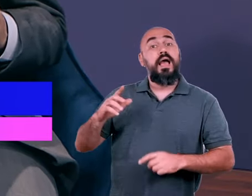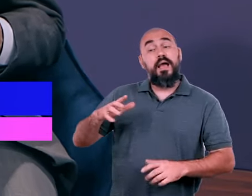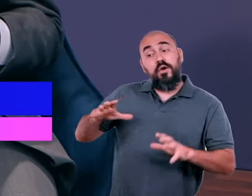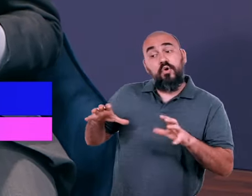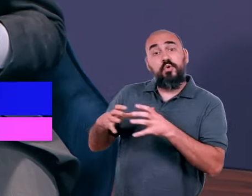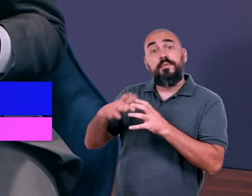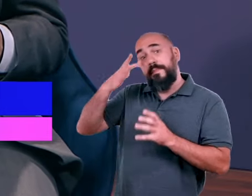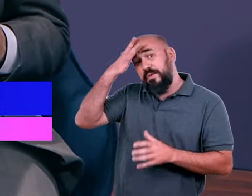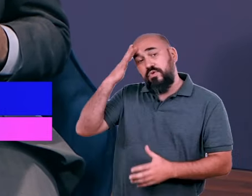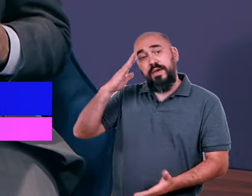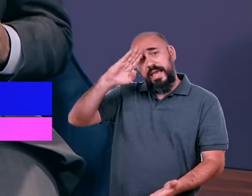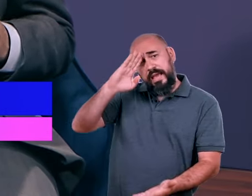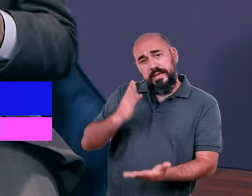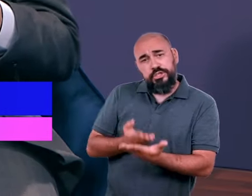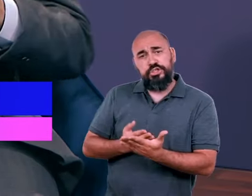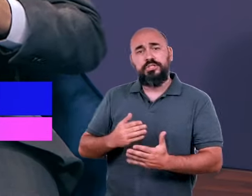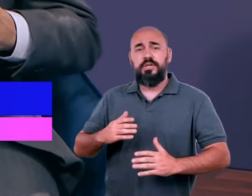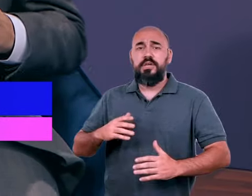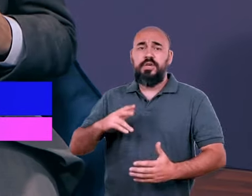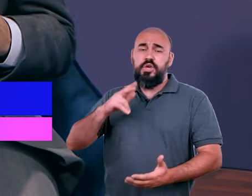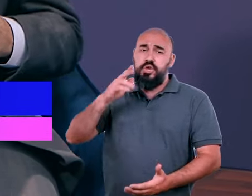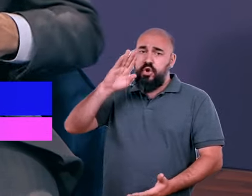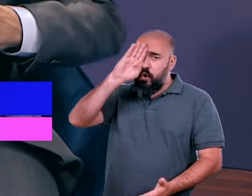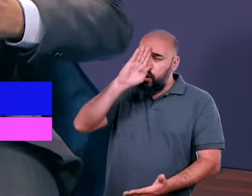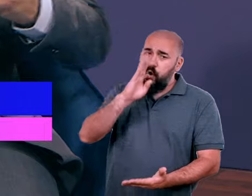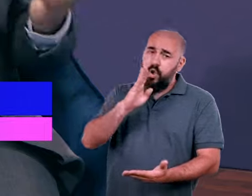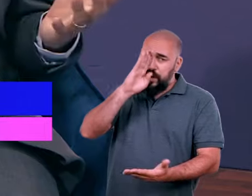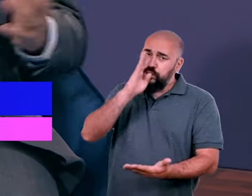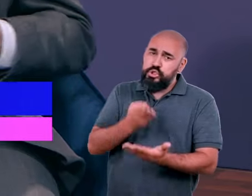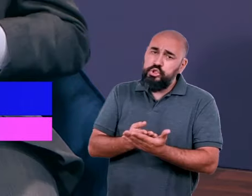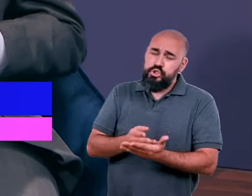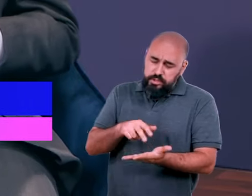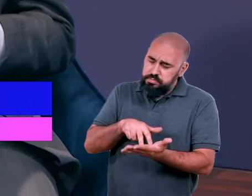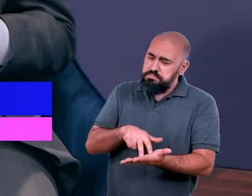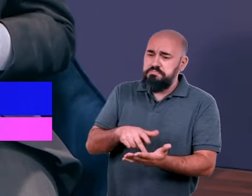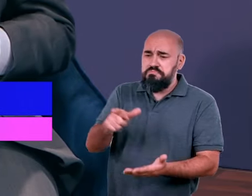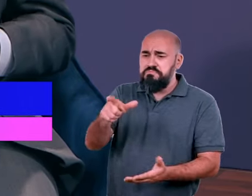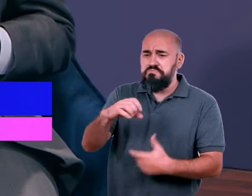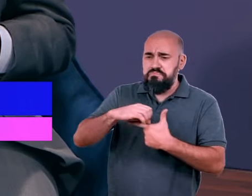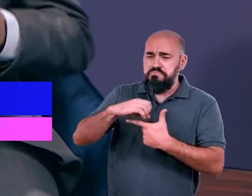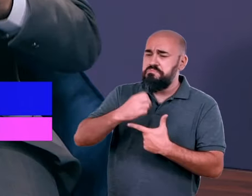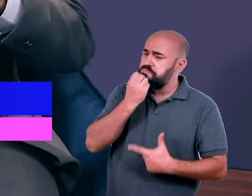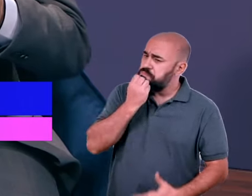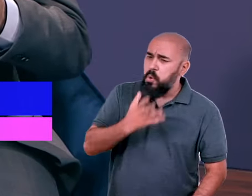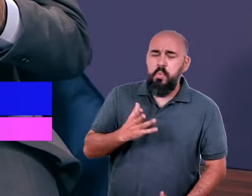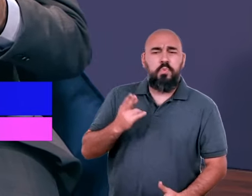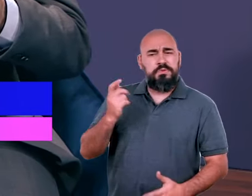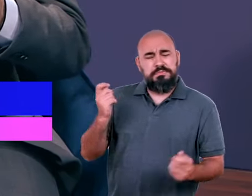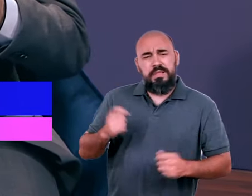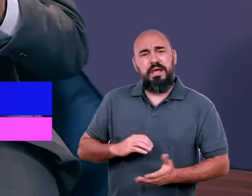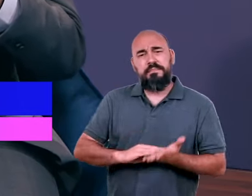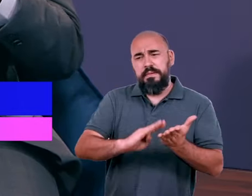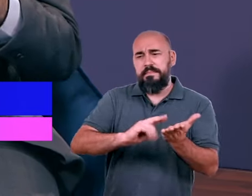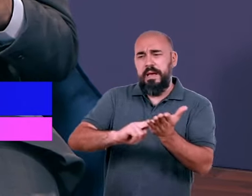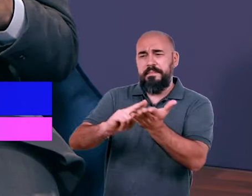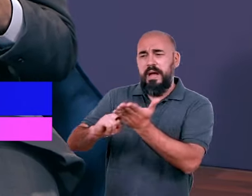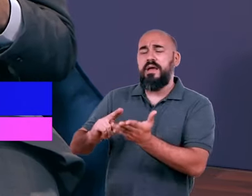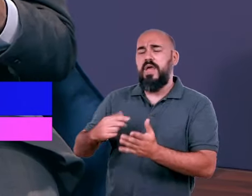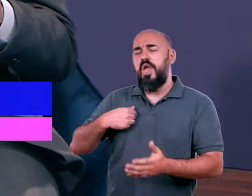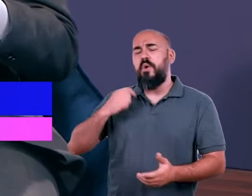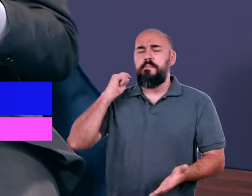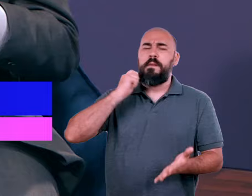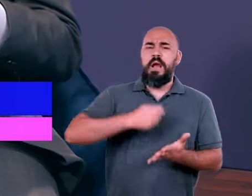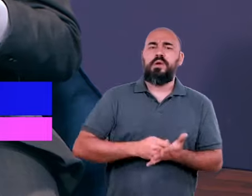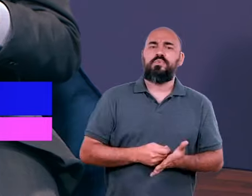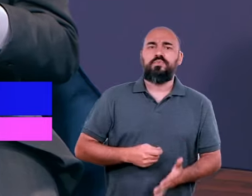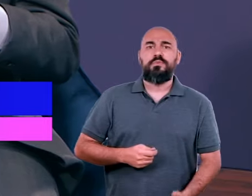acreditam e confiam na Novo Tempo e que proporcionam para mim o privilégio de poder oferecer esse material gratuitamente